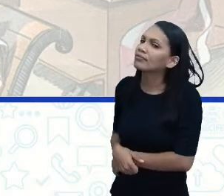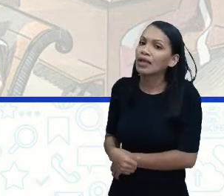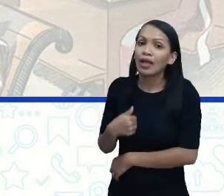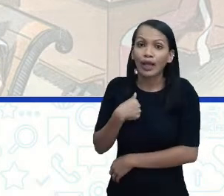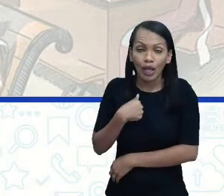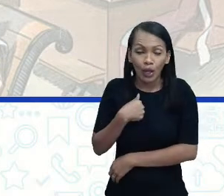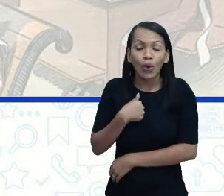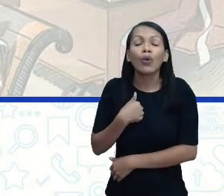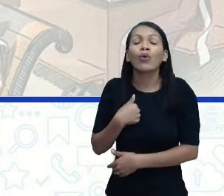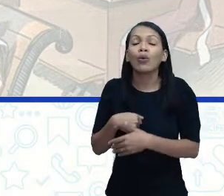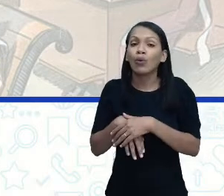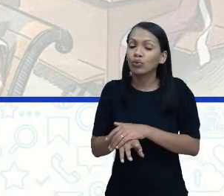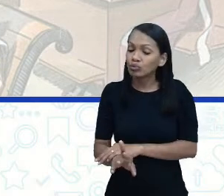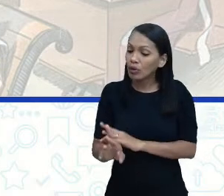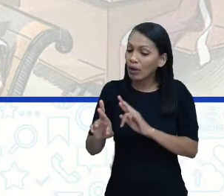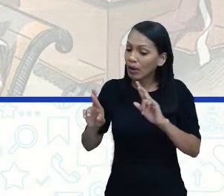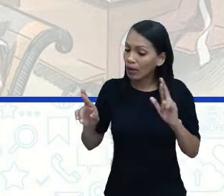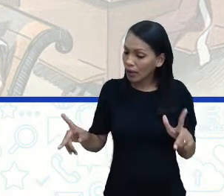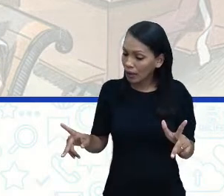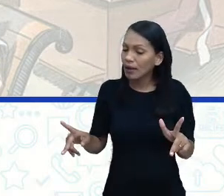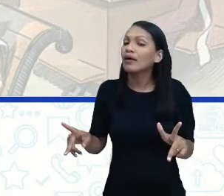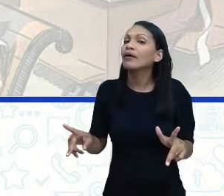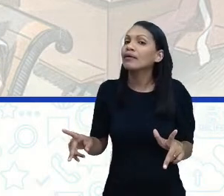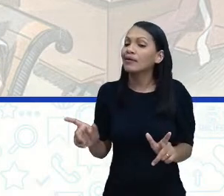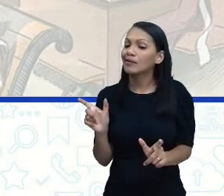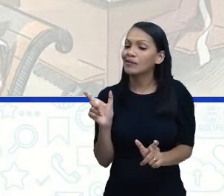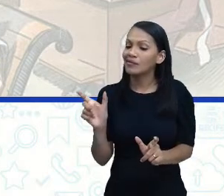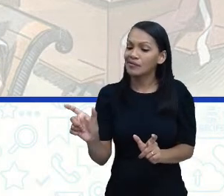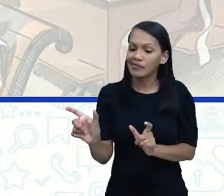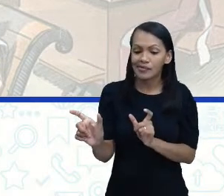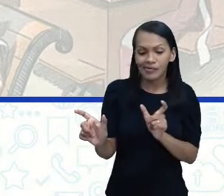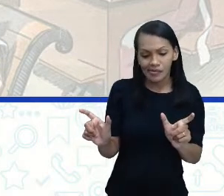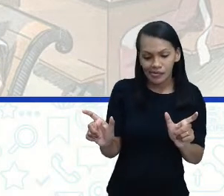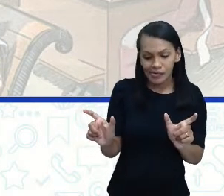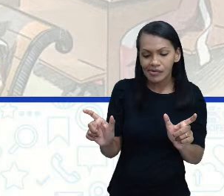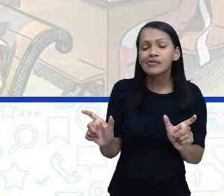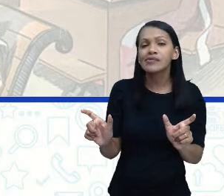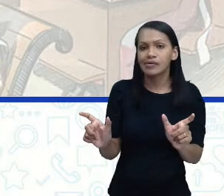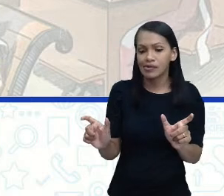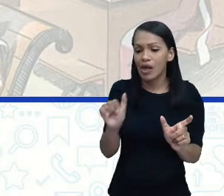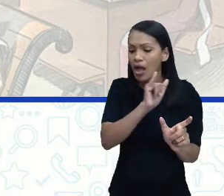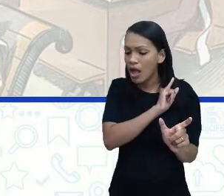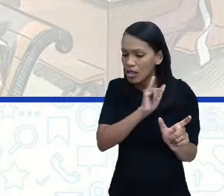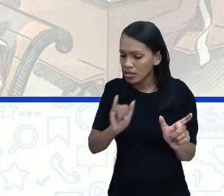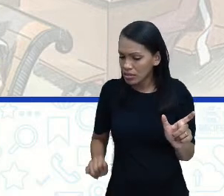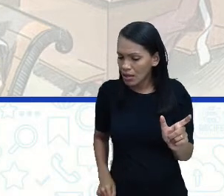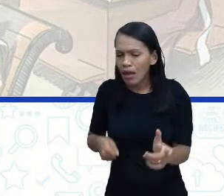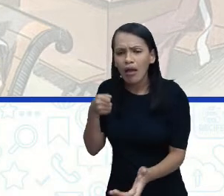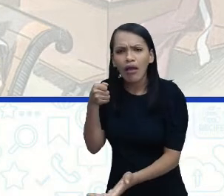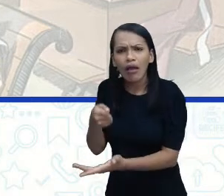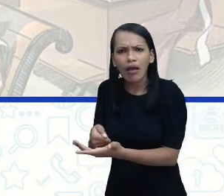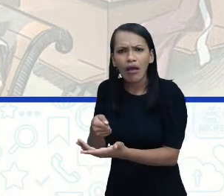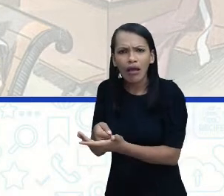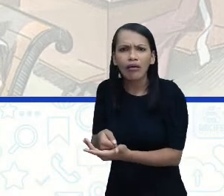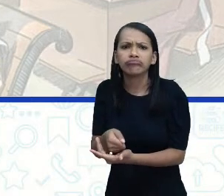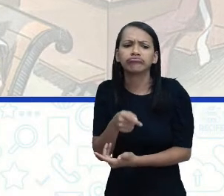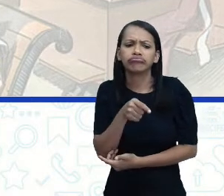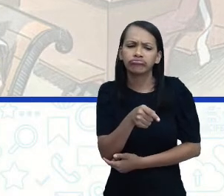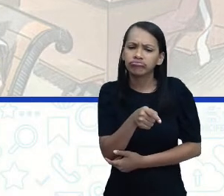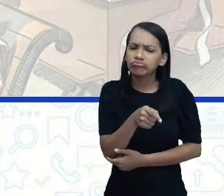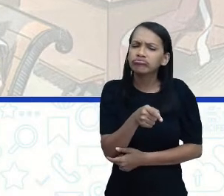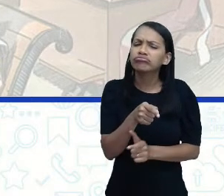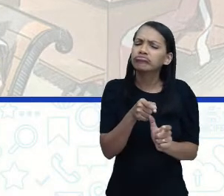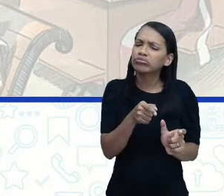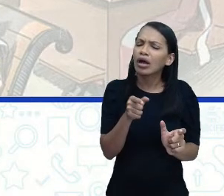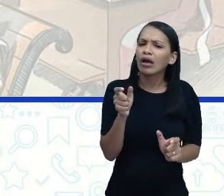costumo diferenciar neocolonialismo e imperialismo porque eu atribuo essa ideia, né, de